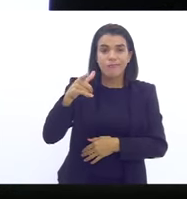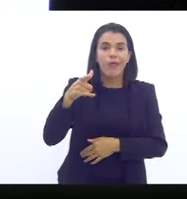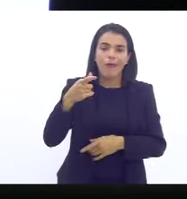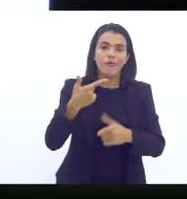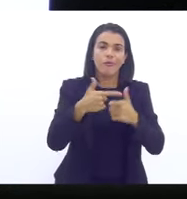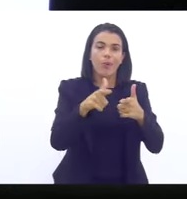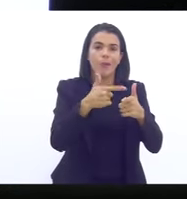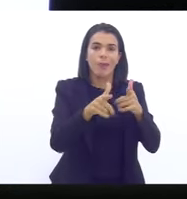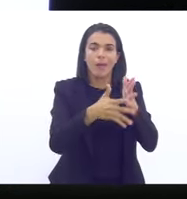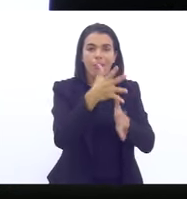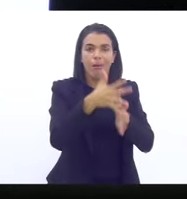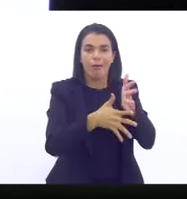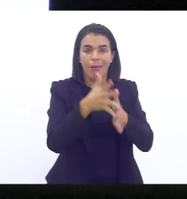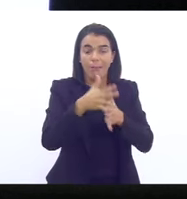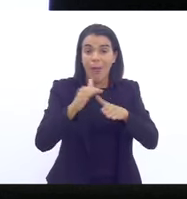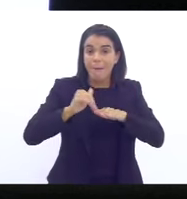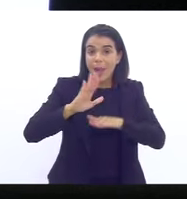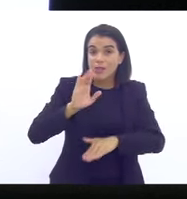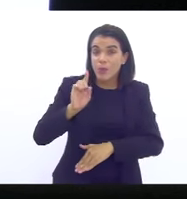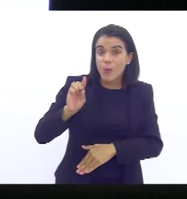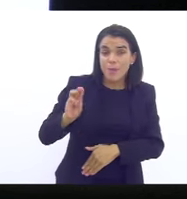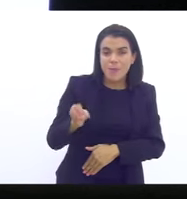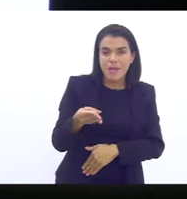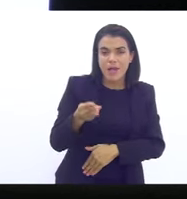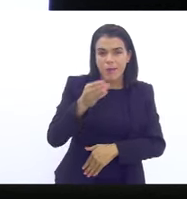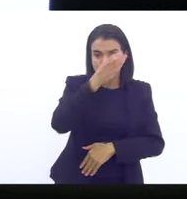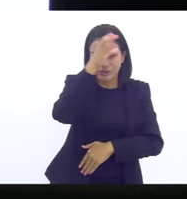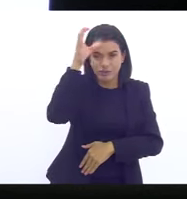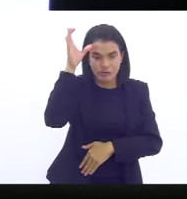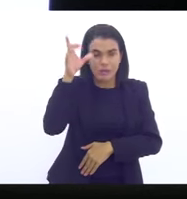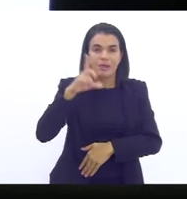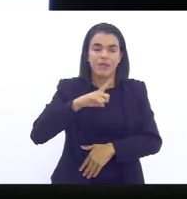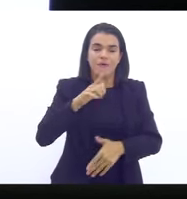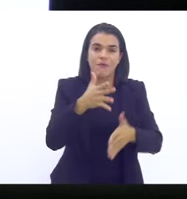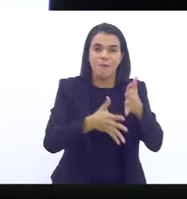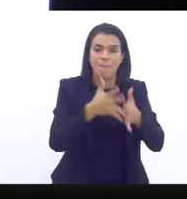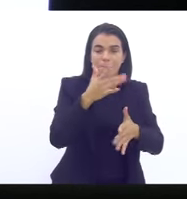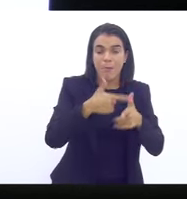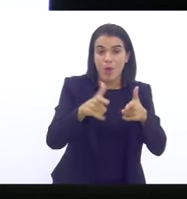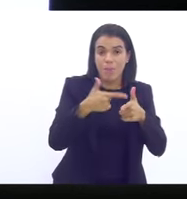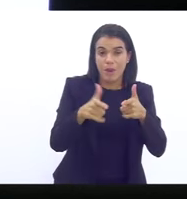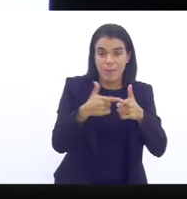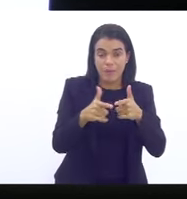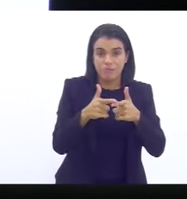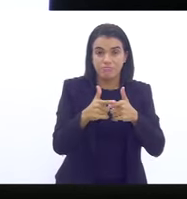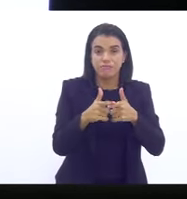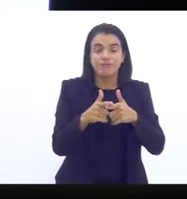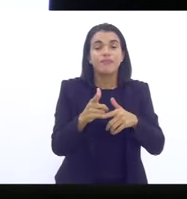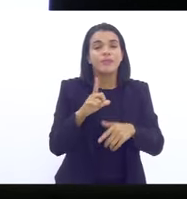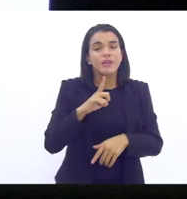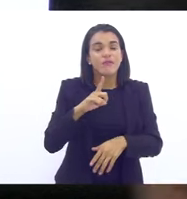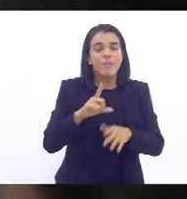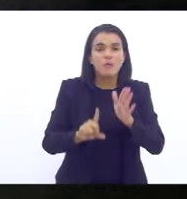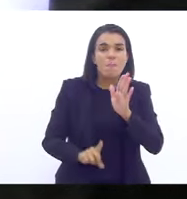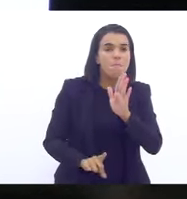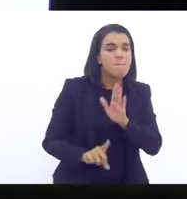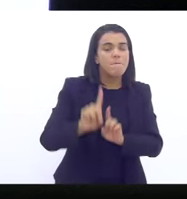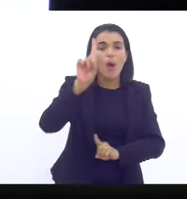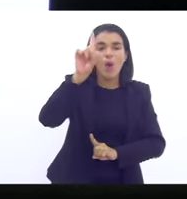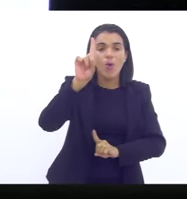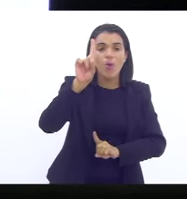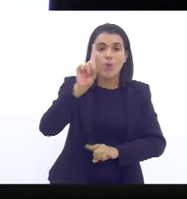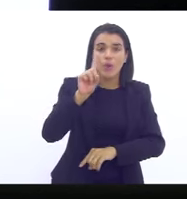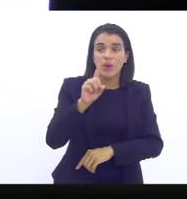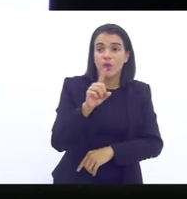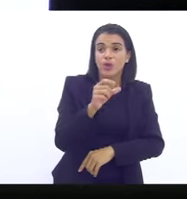afetados, mais de 1 milhão de clientes foram afetados. E, durante um pico, tivemos 636